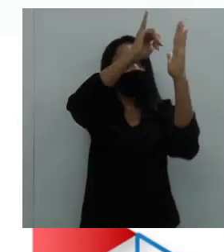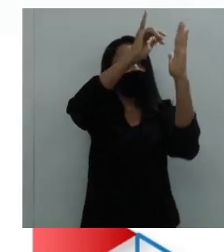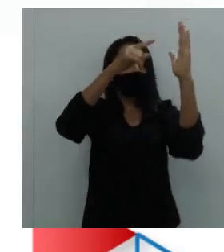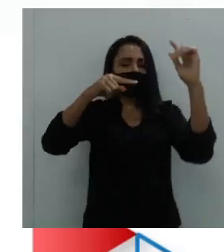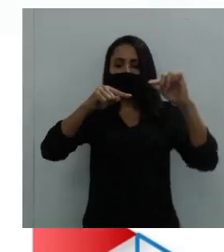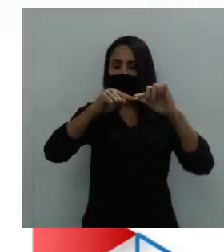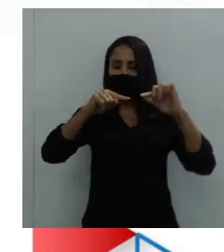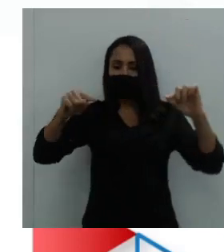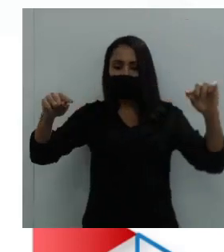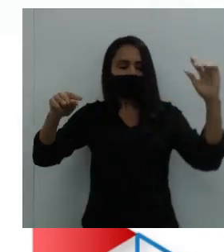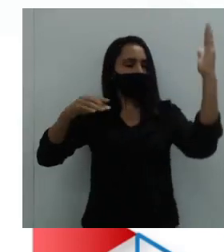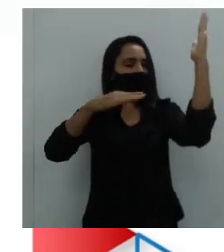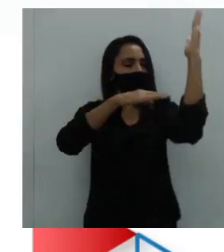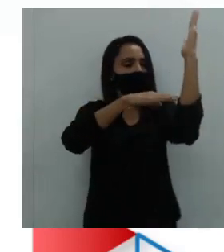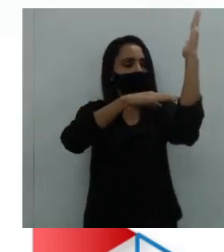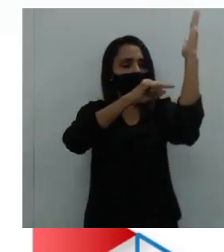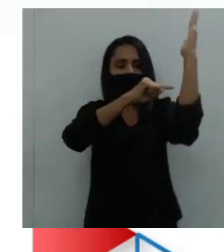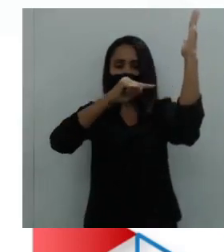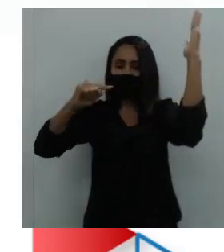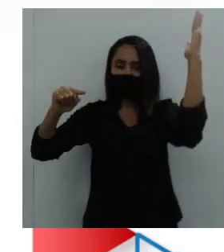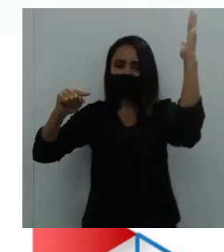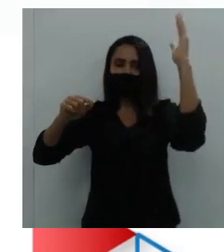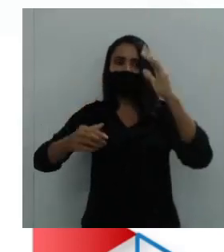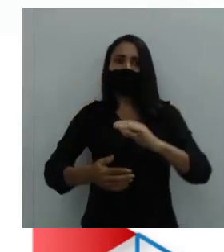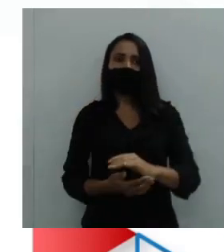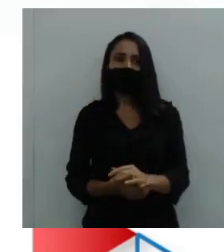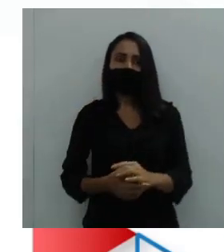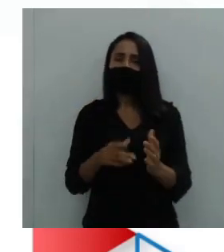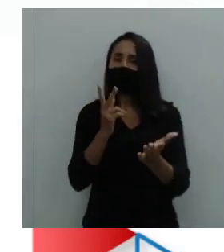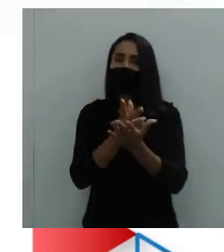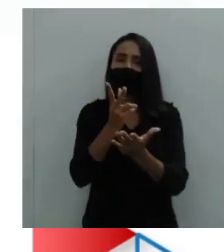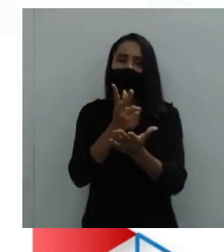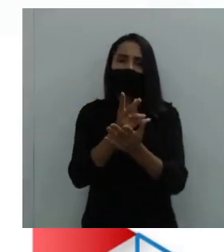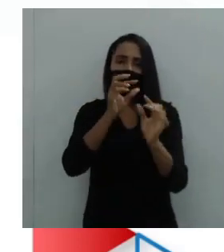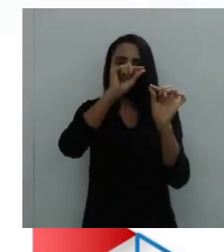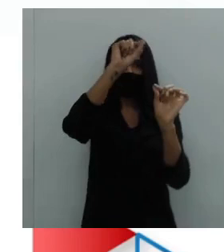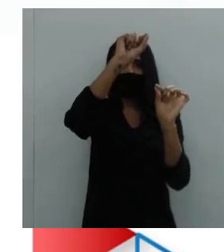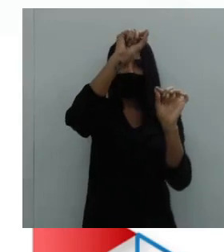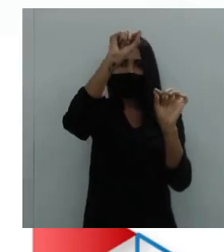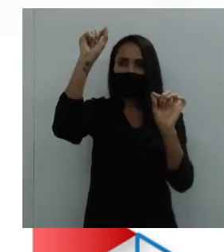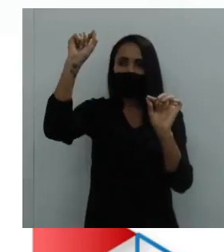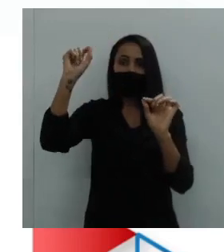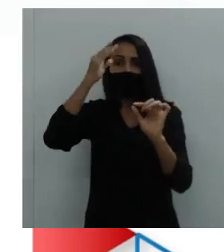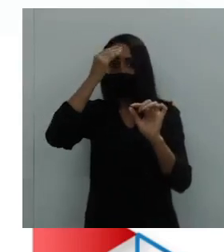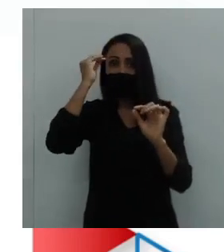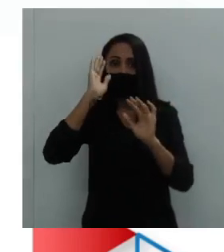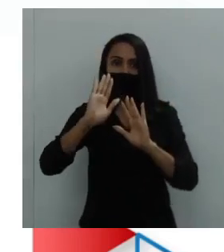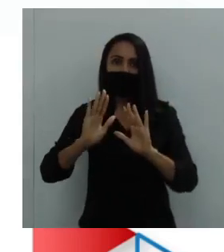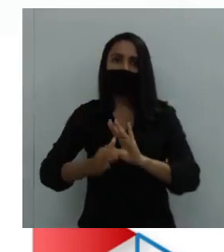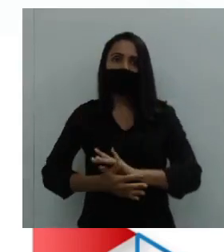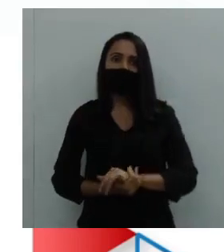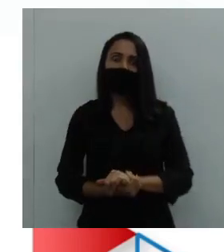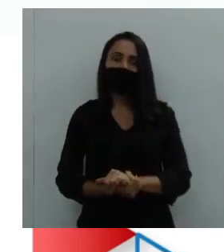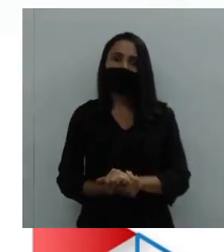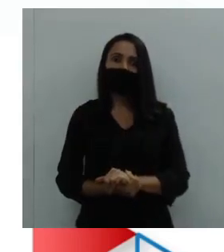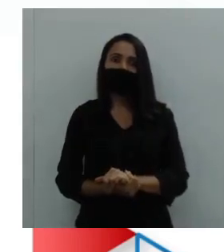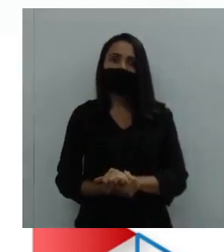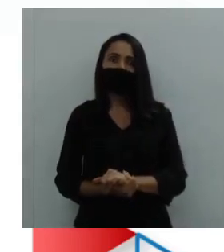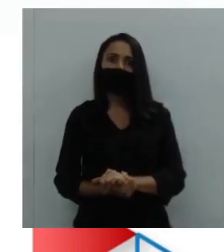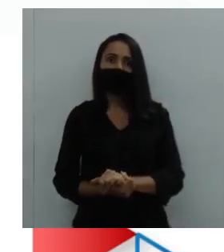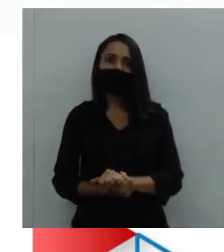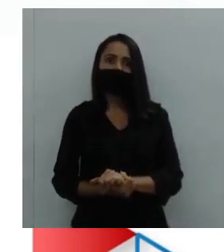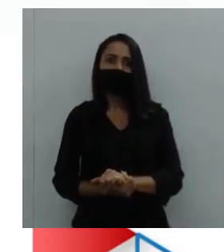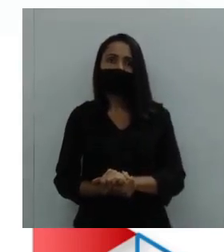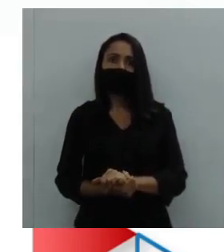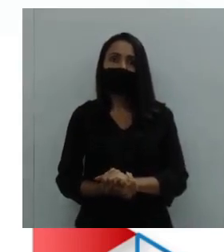na reta vertical, ok? E os demais pontos seguem a mesma ordem, não esquece disso. Vamos seguir aí para a gente ter uma ideia.